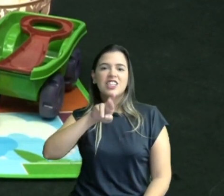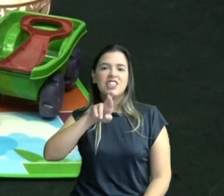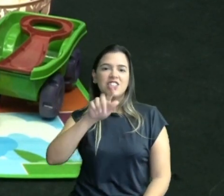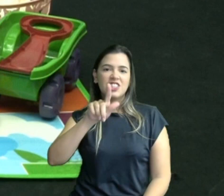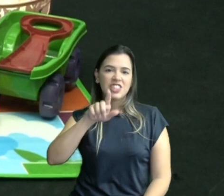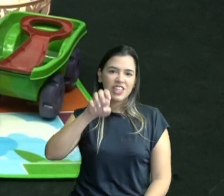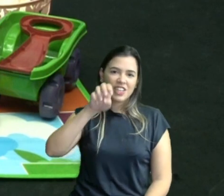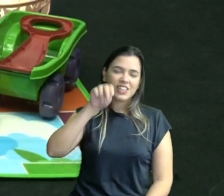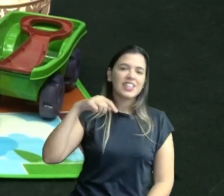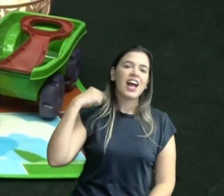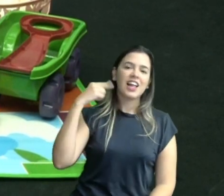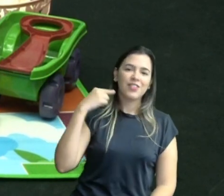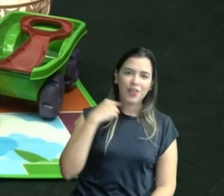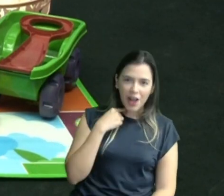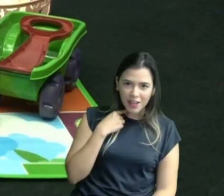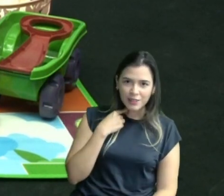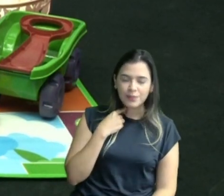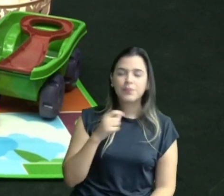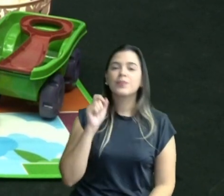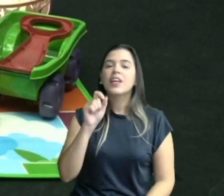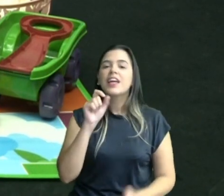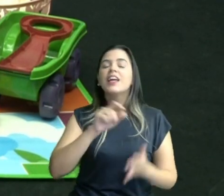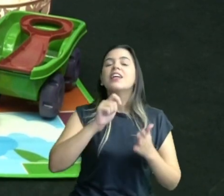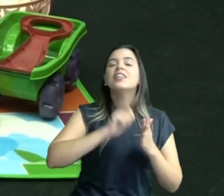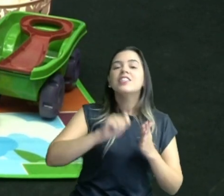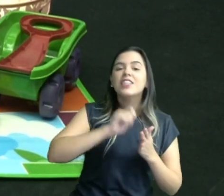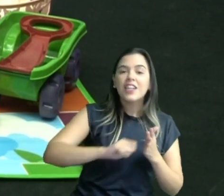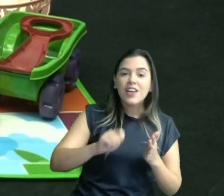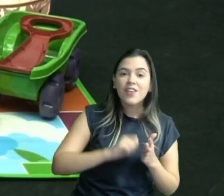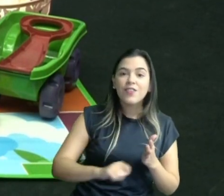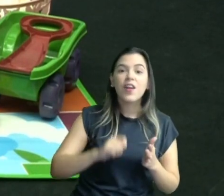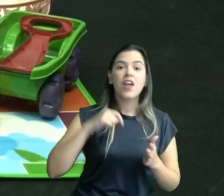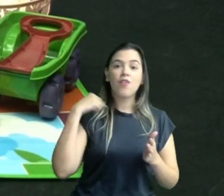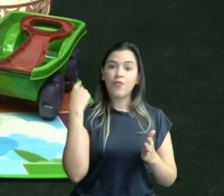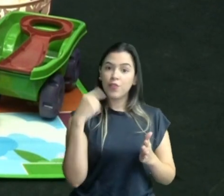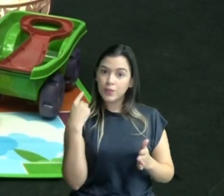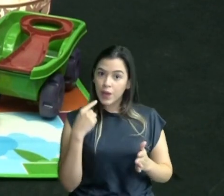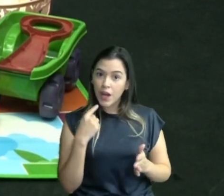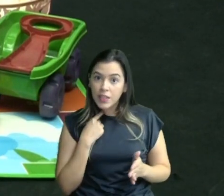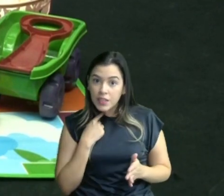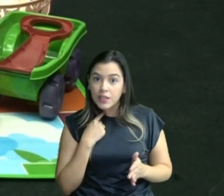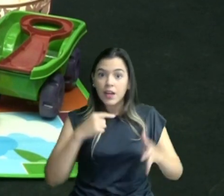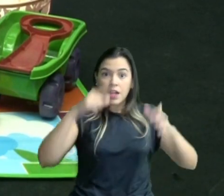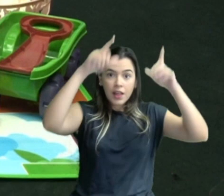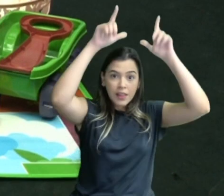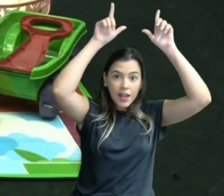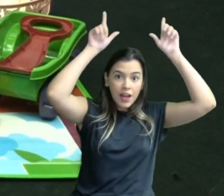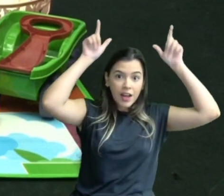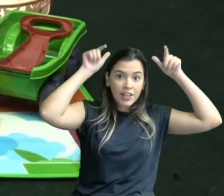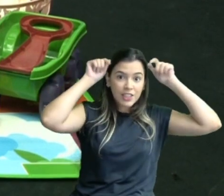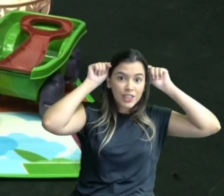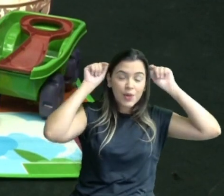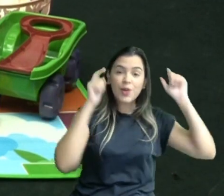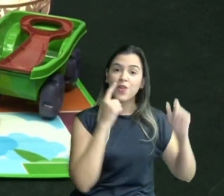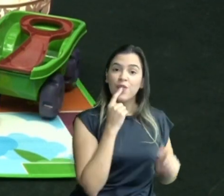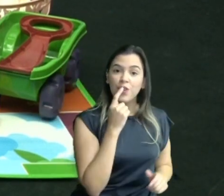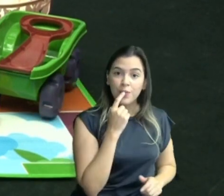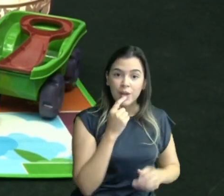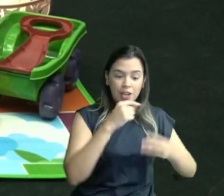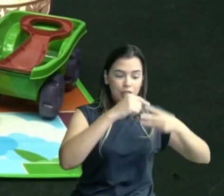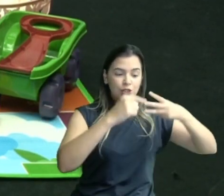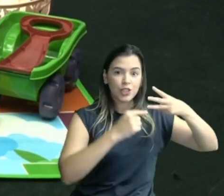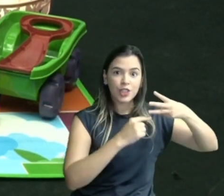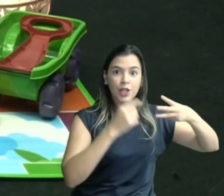ediviges advogado quem escreveu essa carta para ele foi usado advogados da chapeuzinho e dos Três